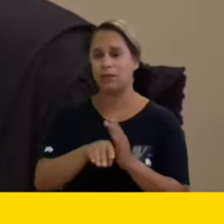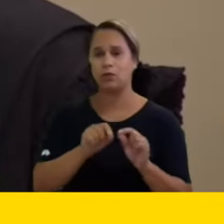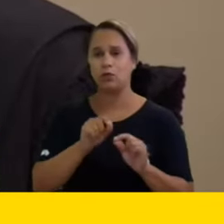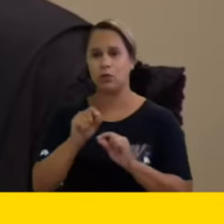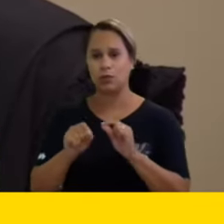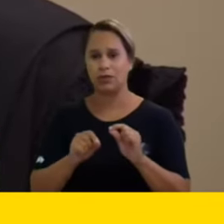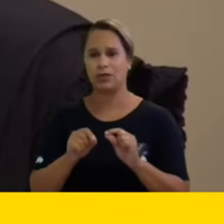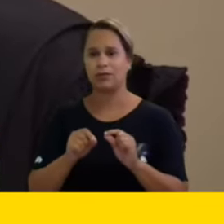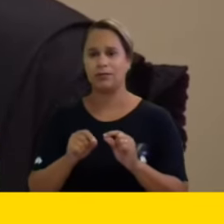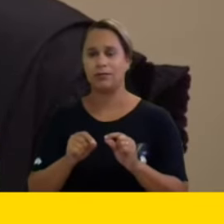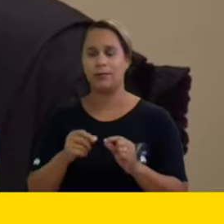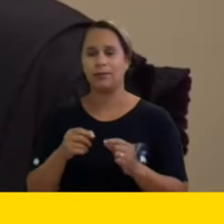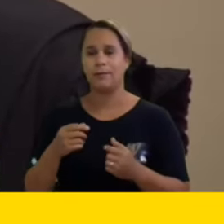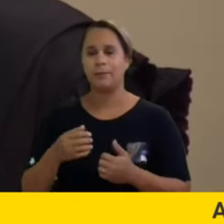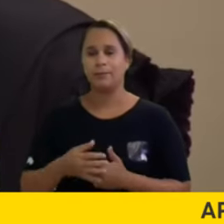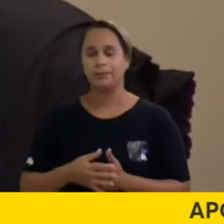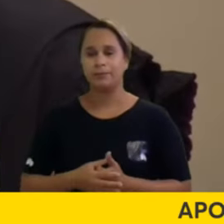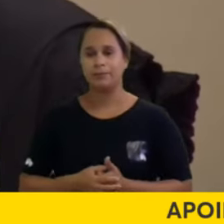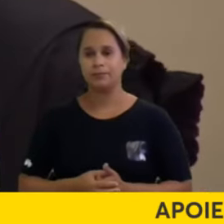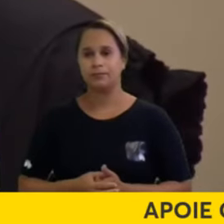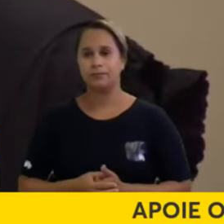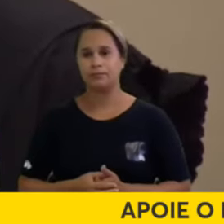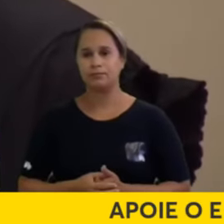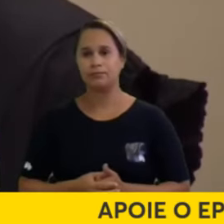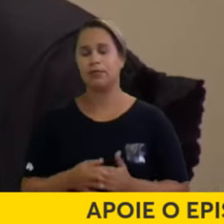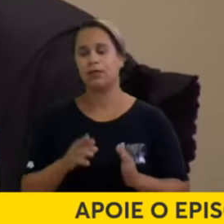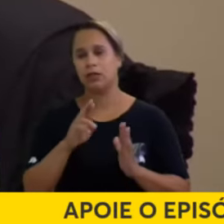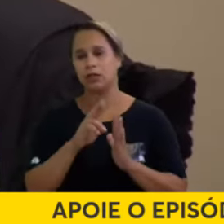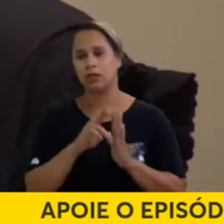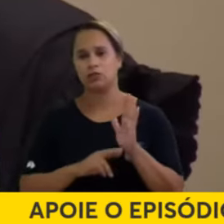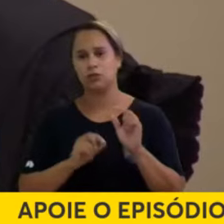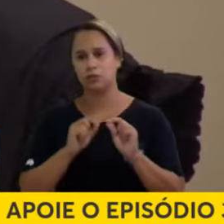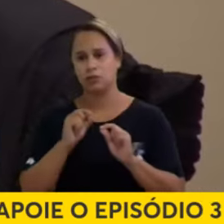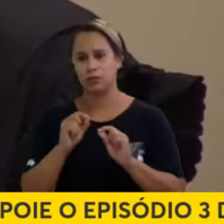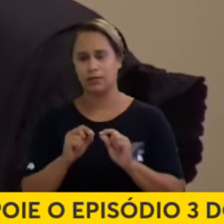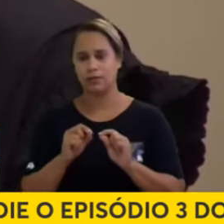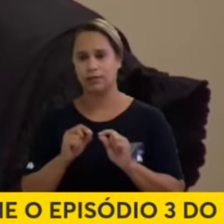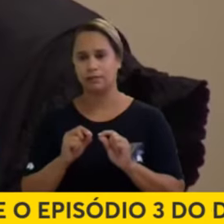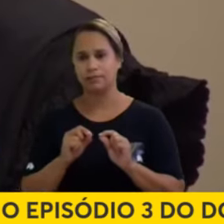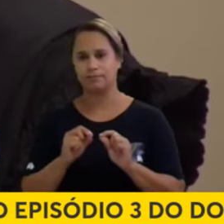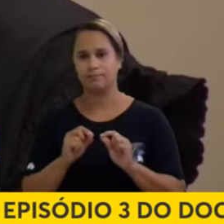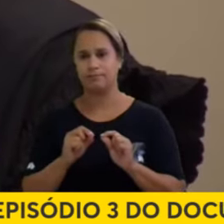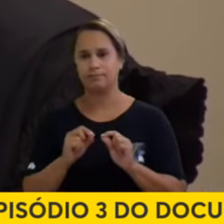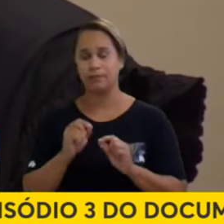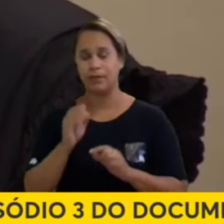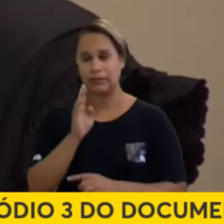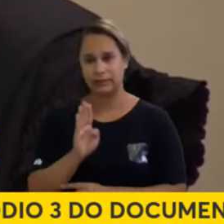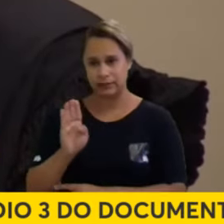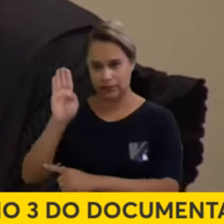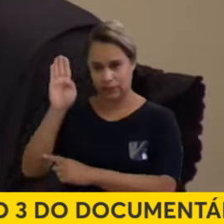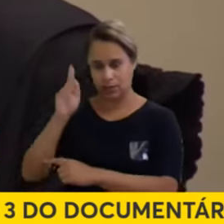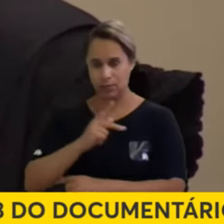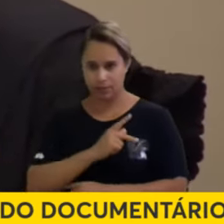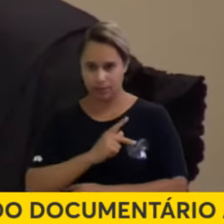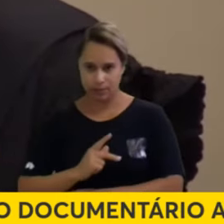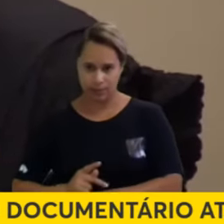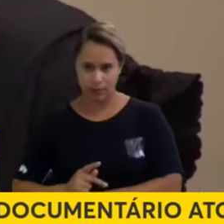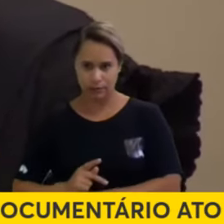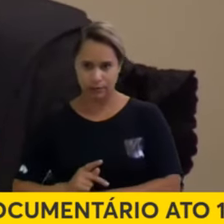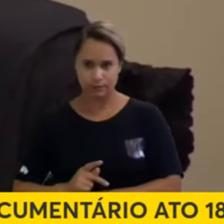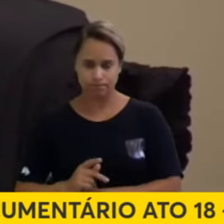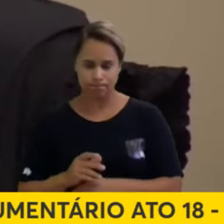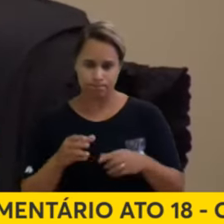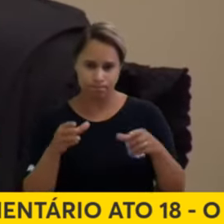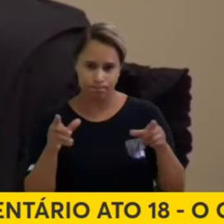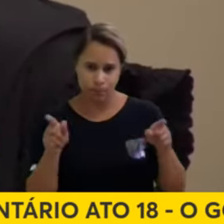deve ser defendida Vale registrar e todos sab dos efeitos do lançamento de uma candidatura a presidencial em uma cidade pequena como a